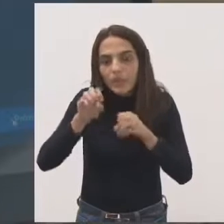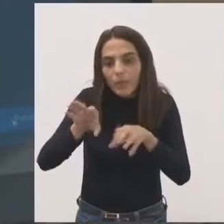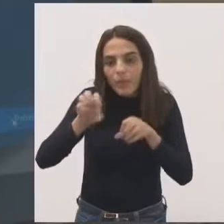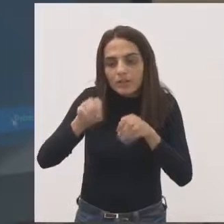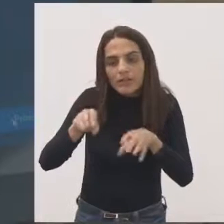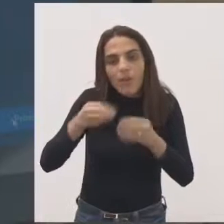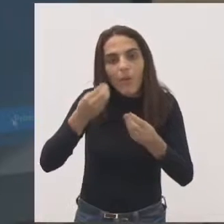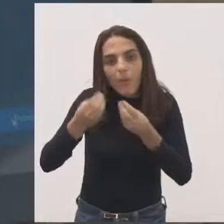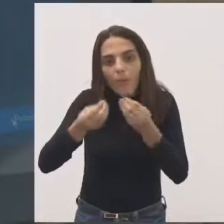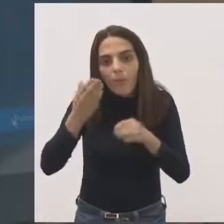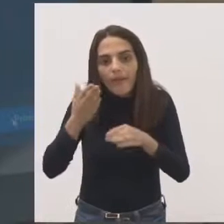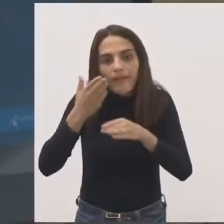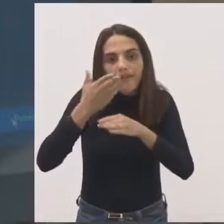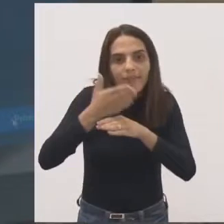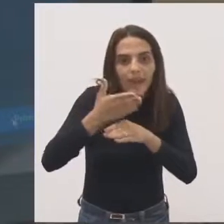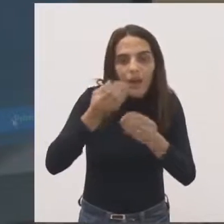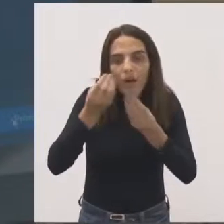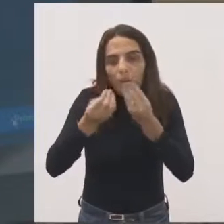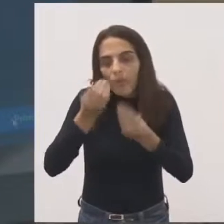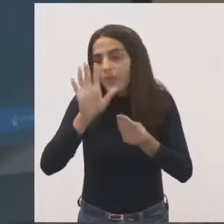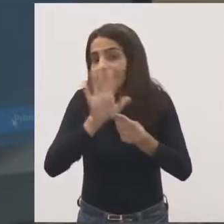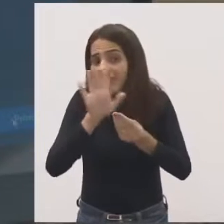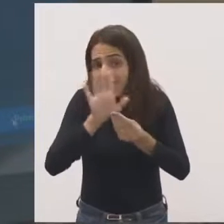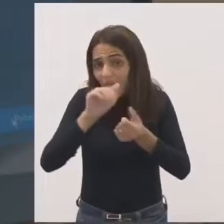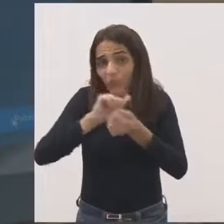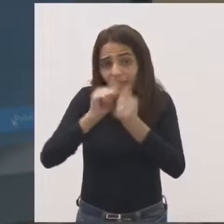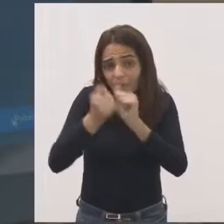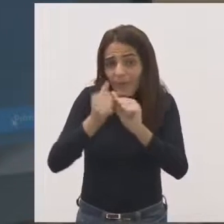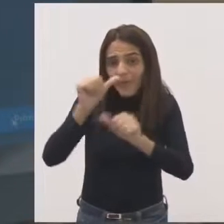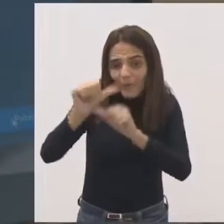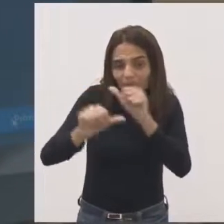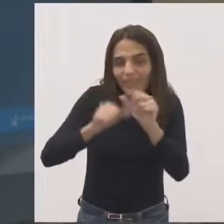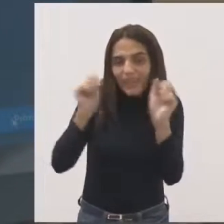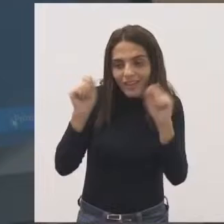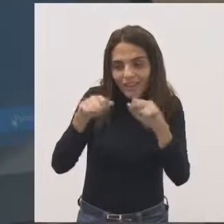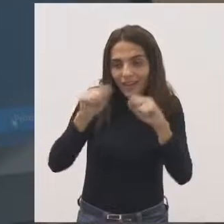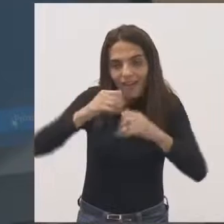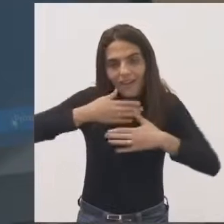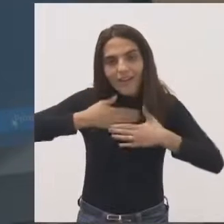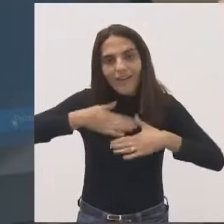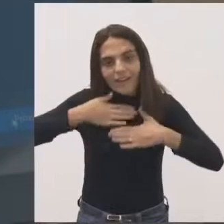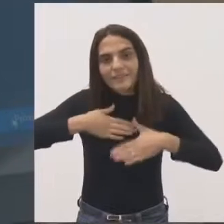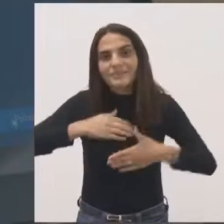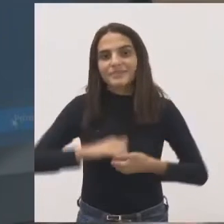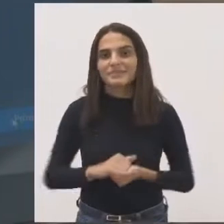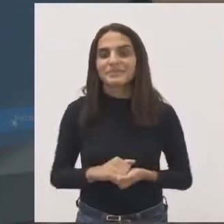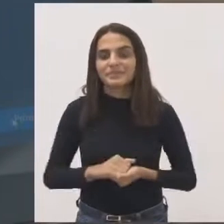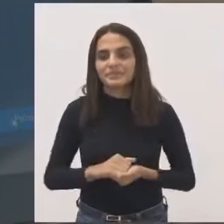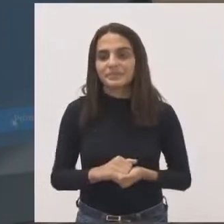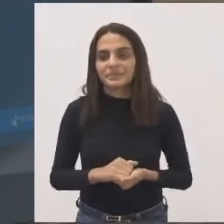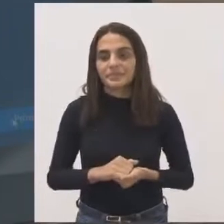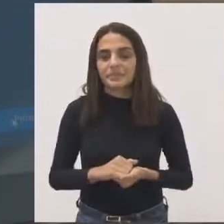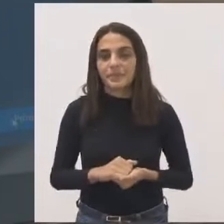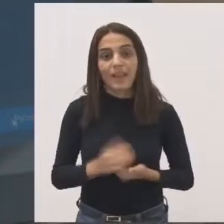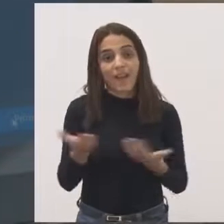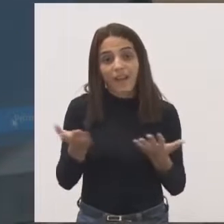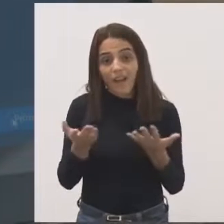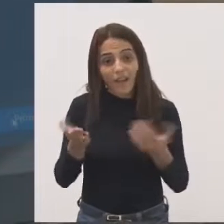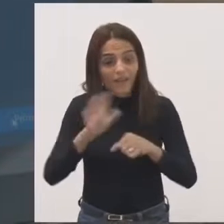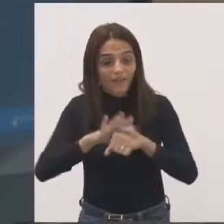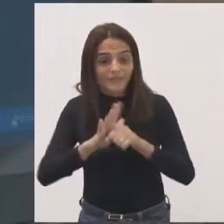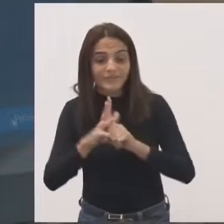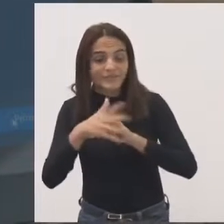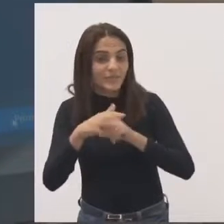ter acesso à nuvem. Não, calma, tudo se arruma, tudo tem um jeito, tá bom? A gente, como tá nesse negócio da pandemia ainda, a gente não consegue